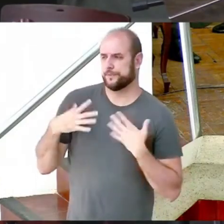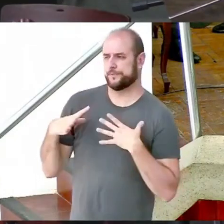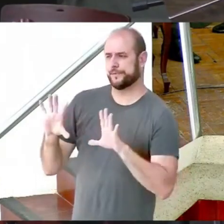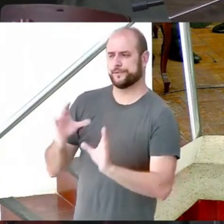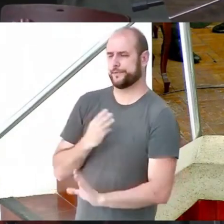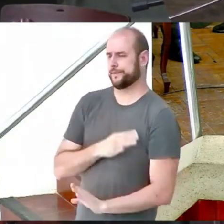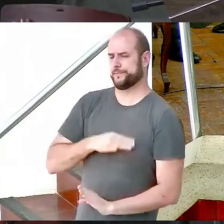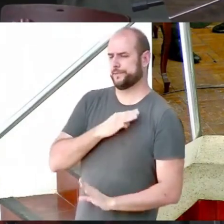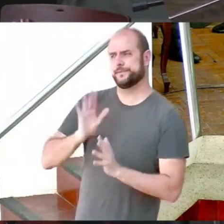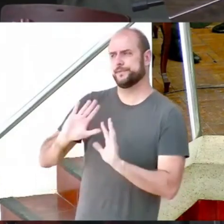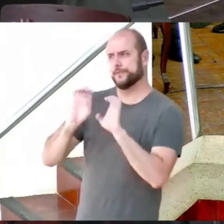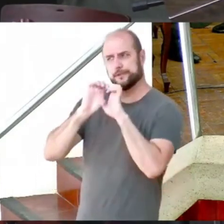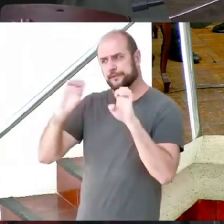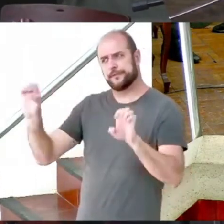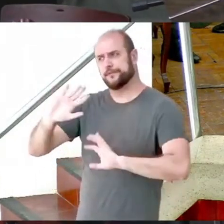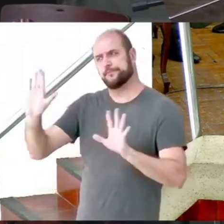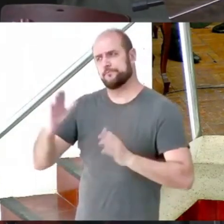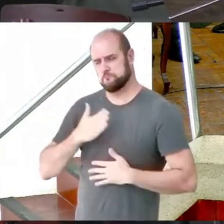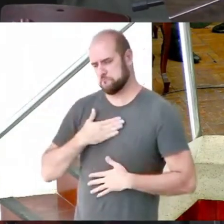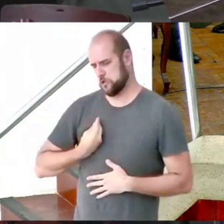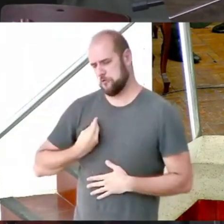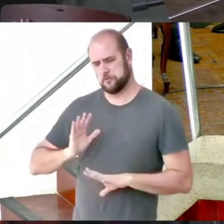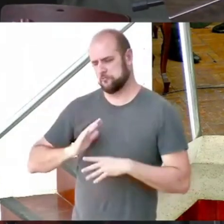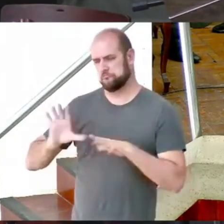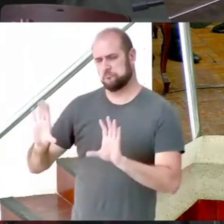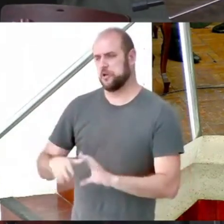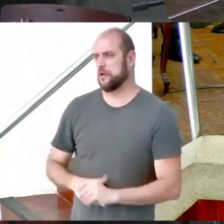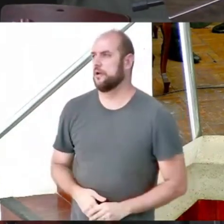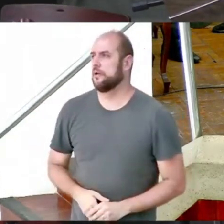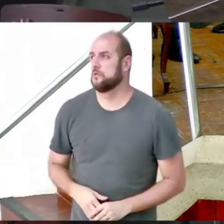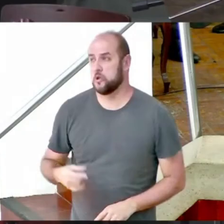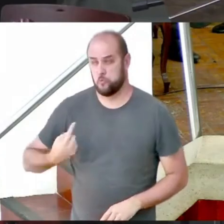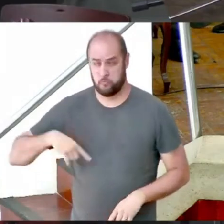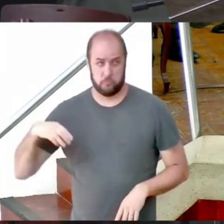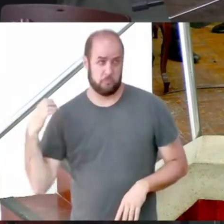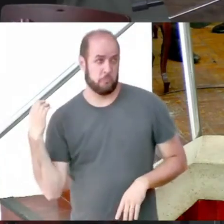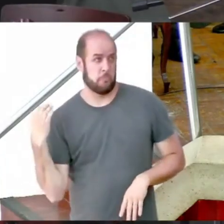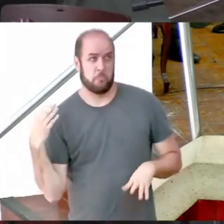obra evangelística, não é para mim. Eu não vou para nenhuma